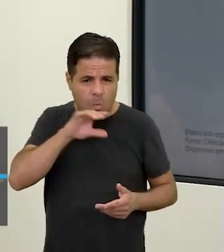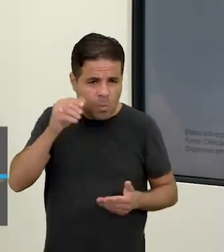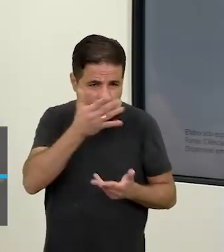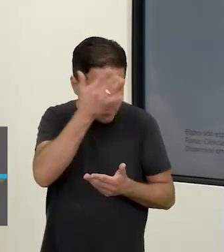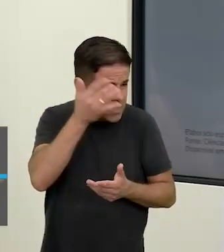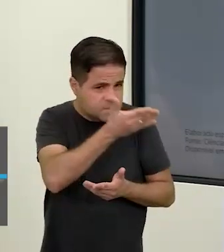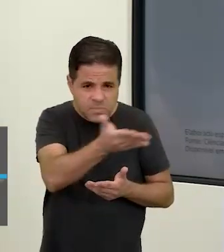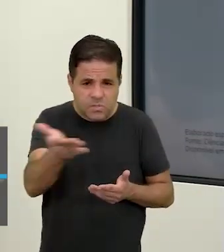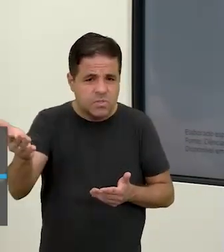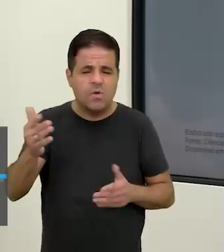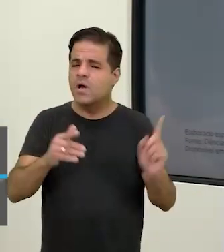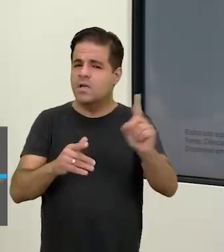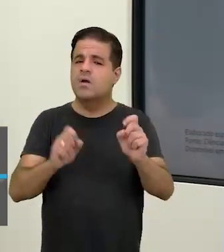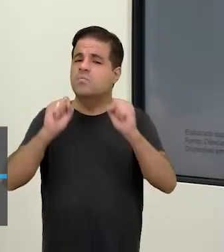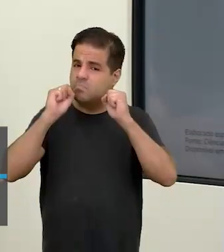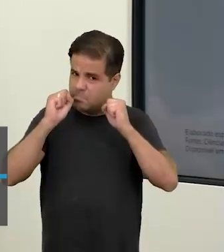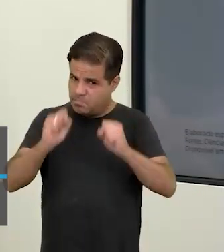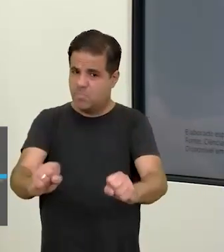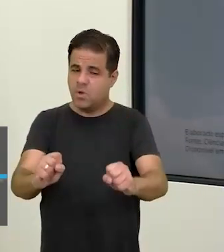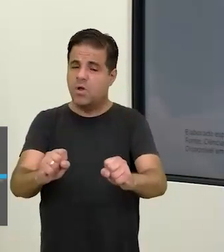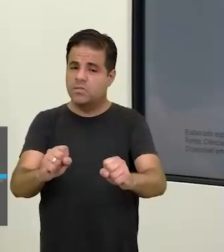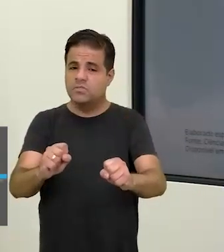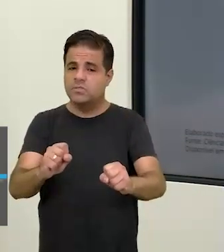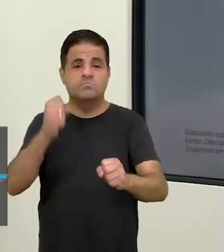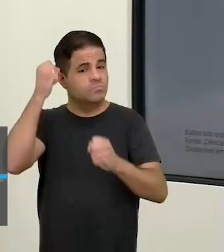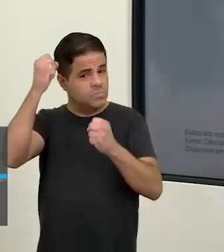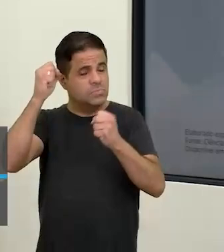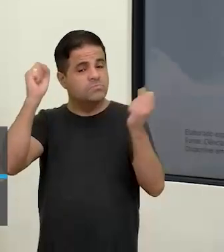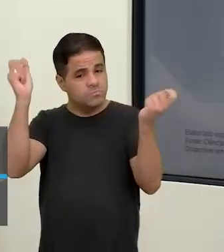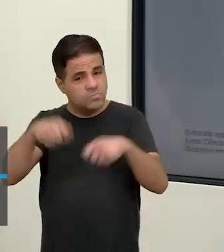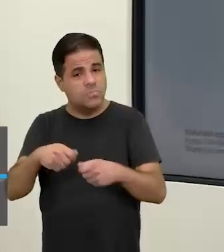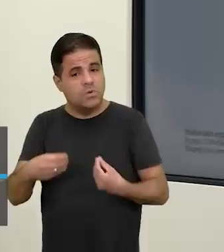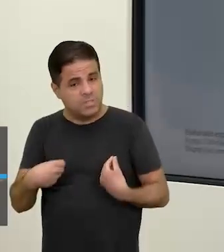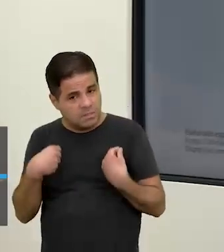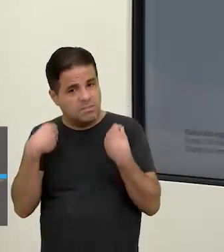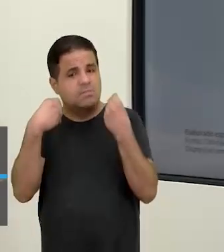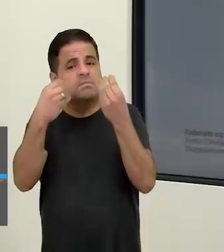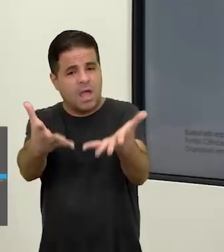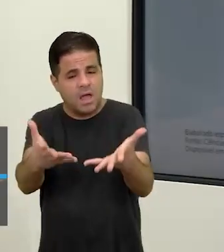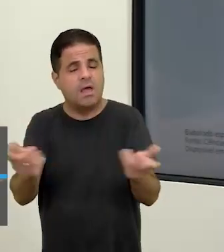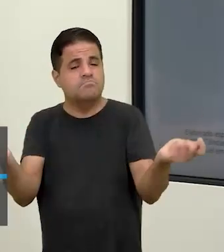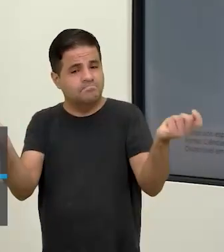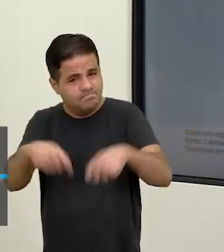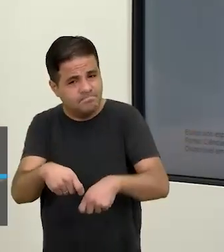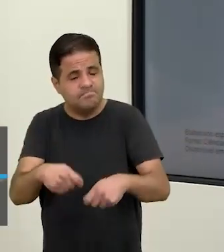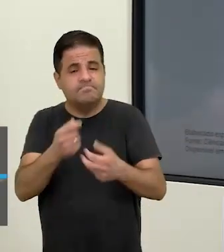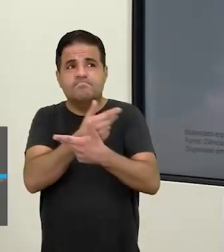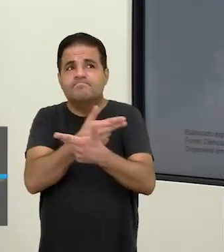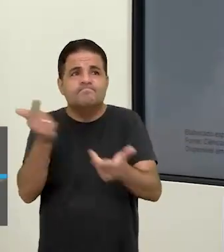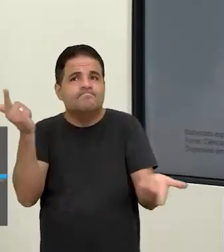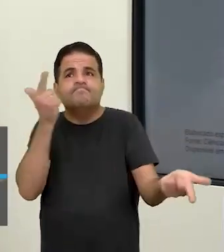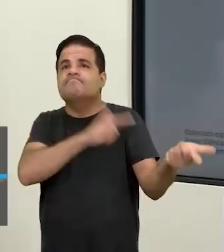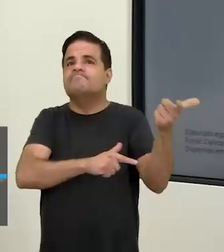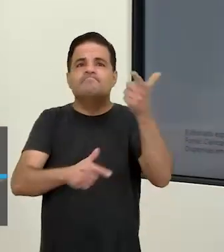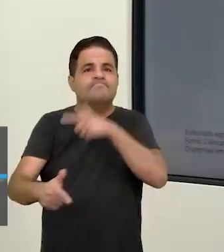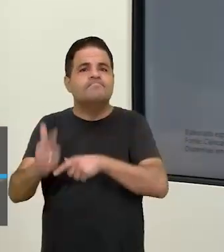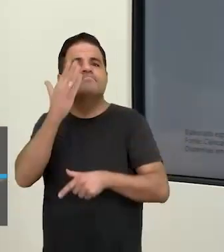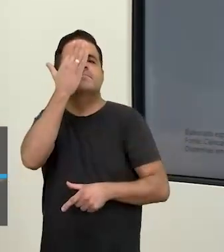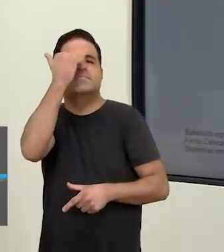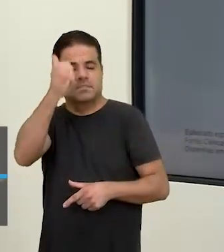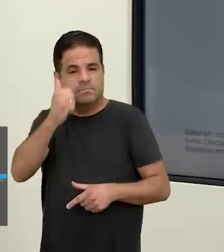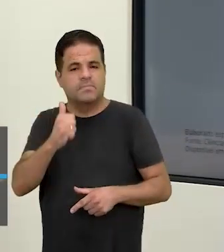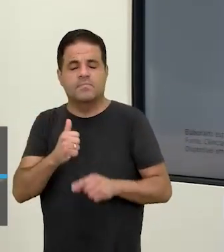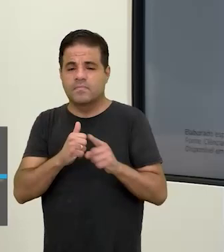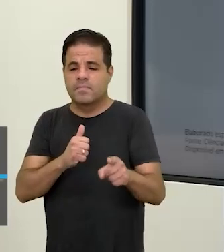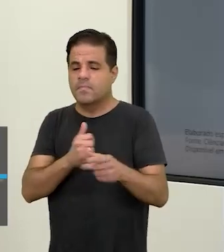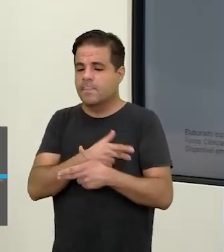pessoas. O poder, ele pode, justamente o poder pode te possibilitar ter algo, você poder saber.